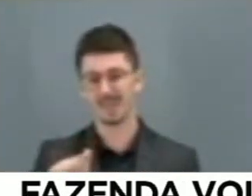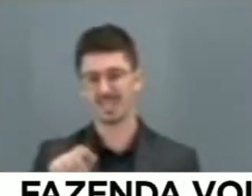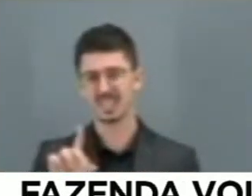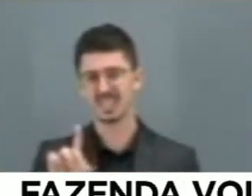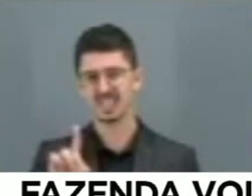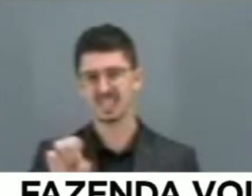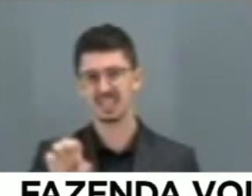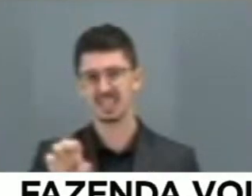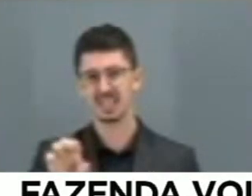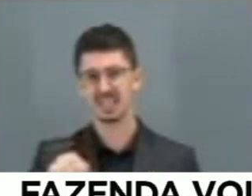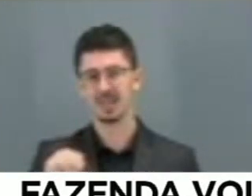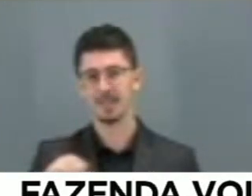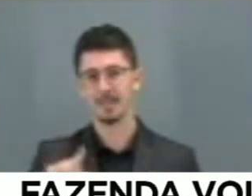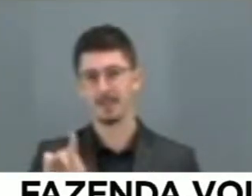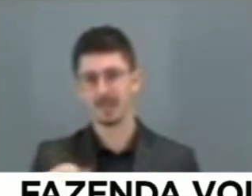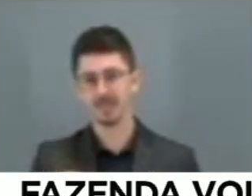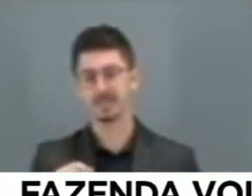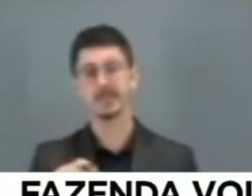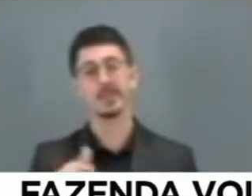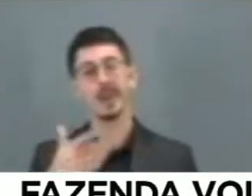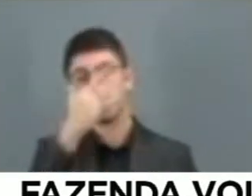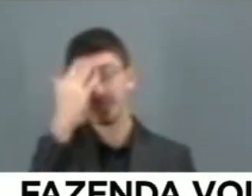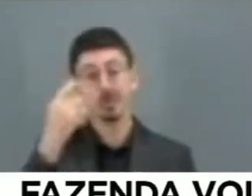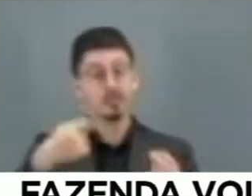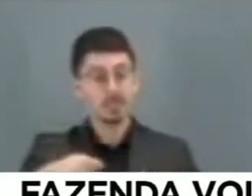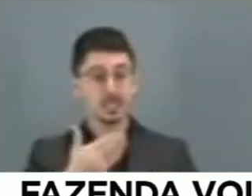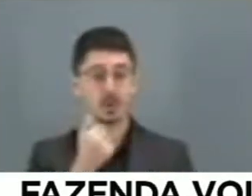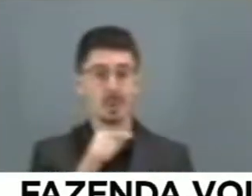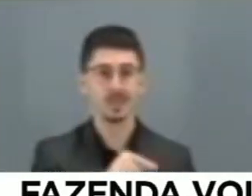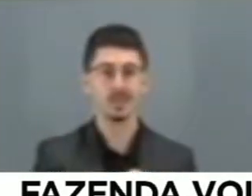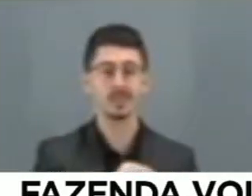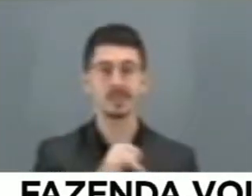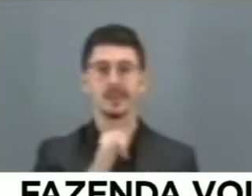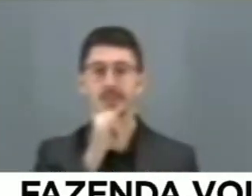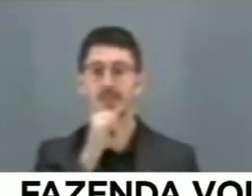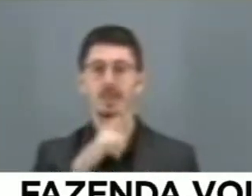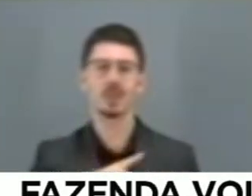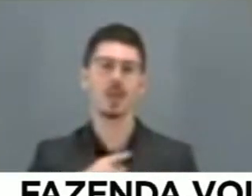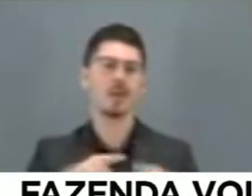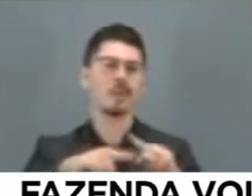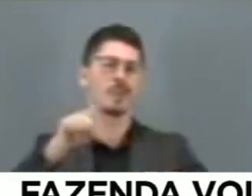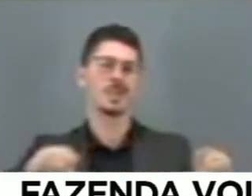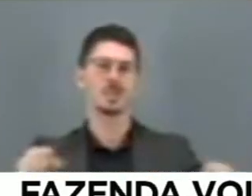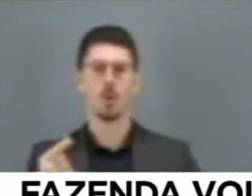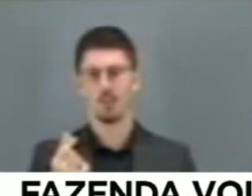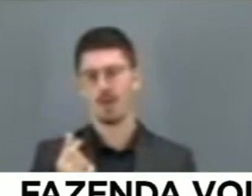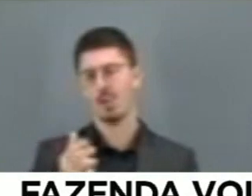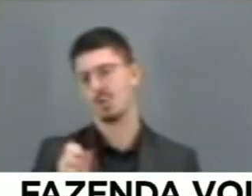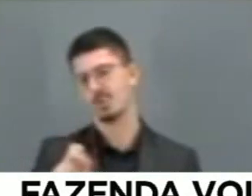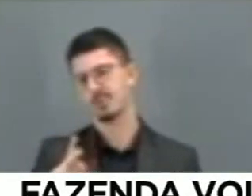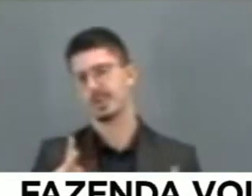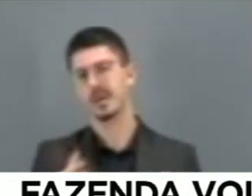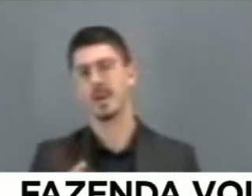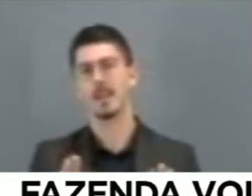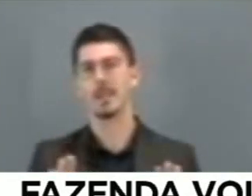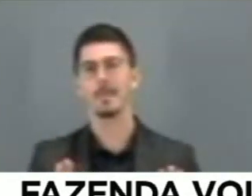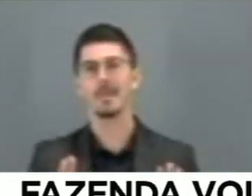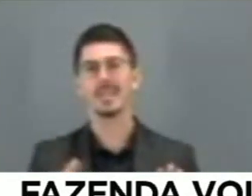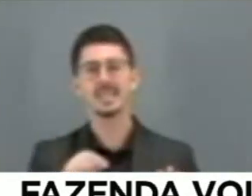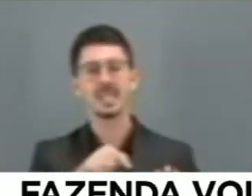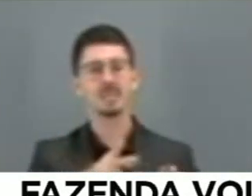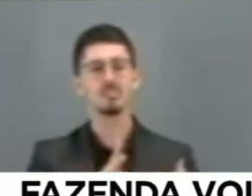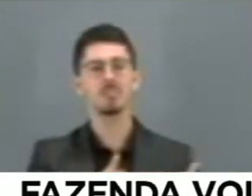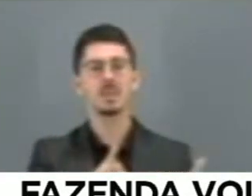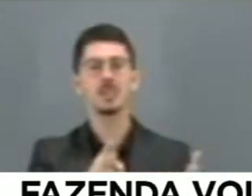pessoas precisam consumir de toda forma, então, havendo variações nos preços, a demanda tende a se manter ou